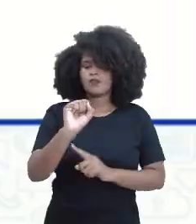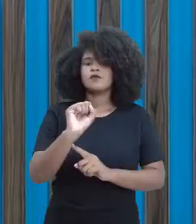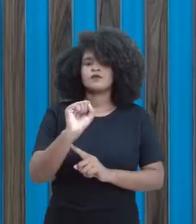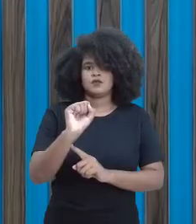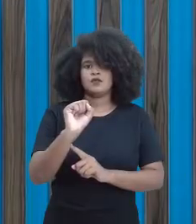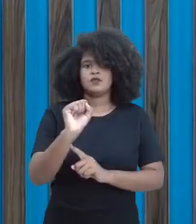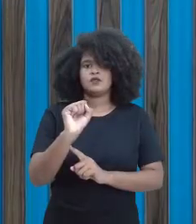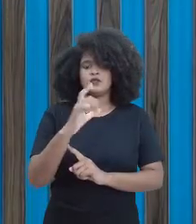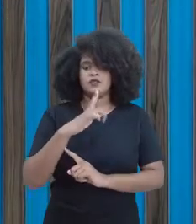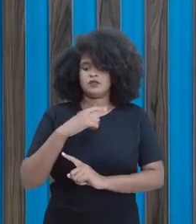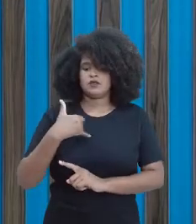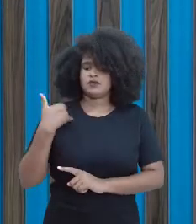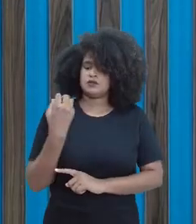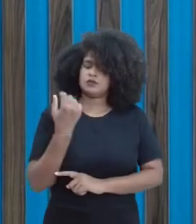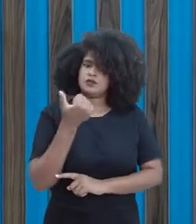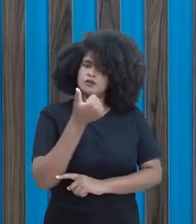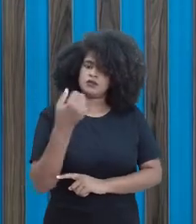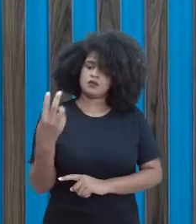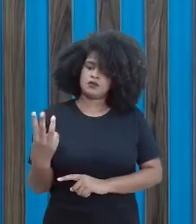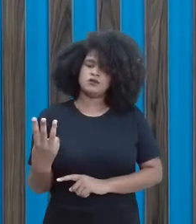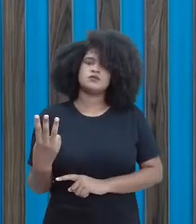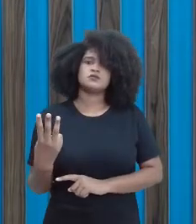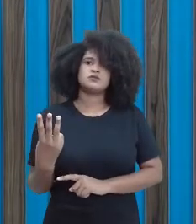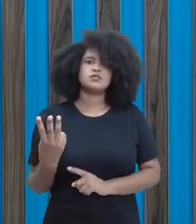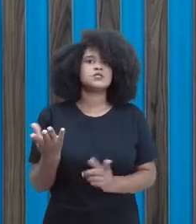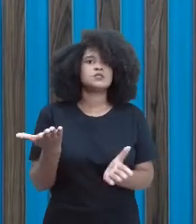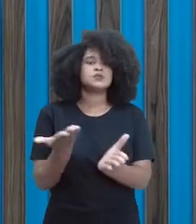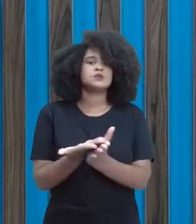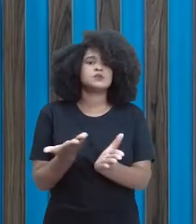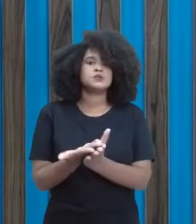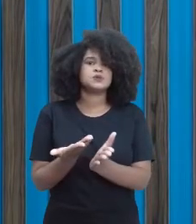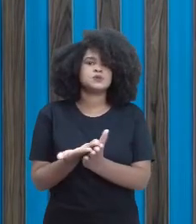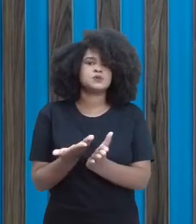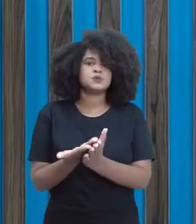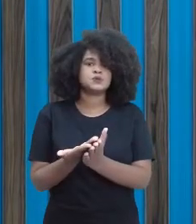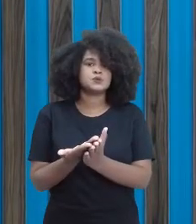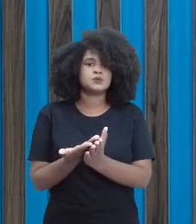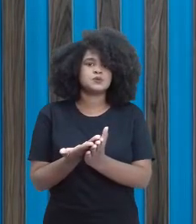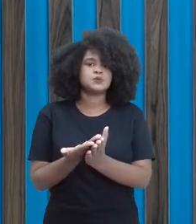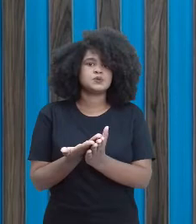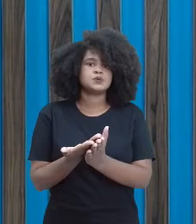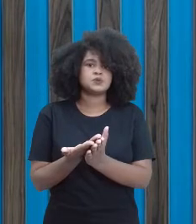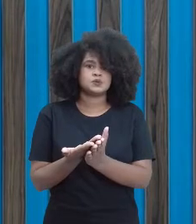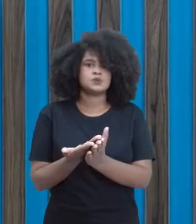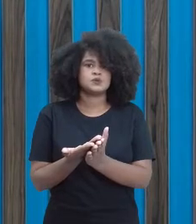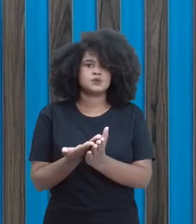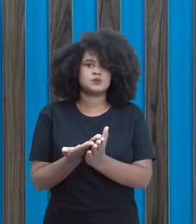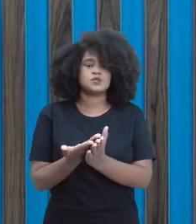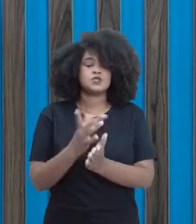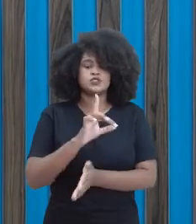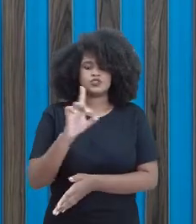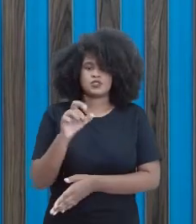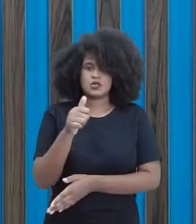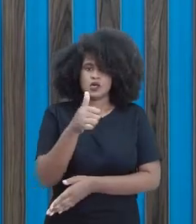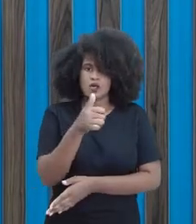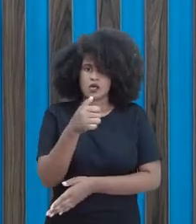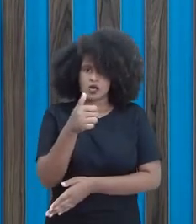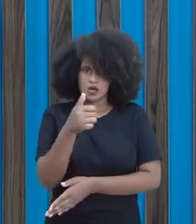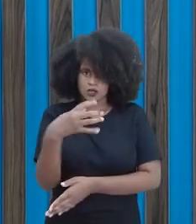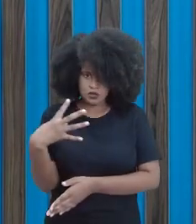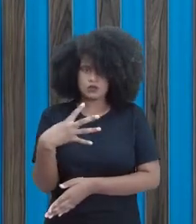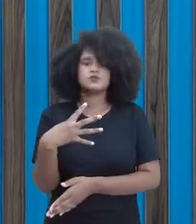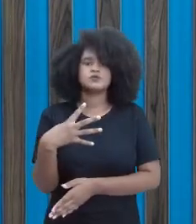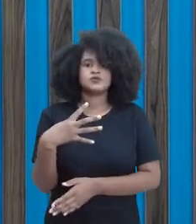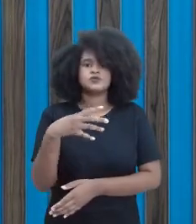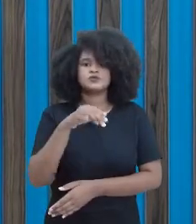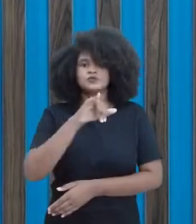com 13 anos de idade e ele estava estudando no 14 de julho, no Recife,